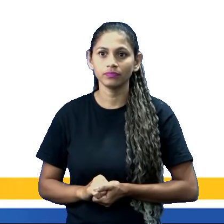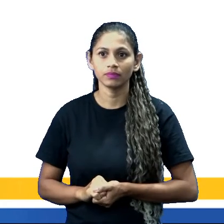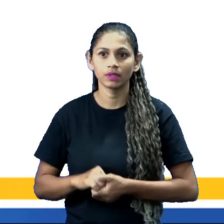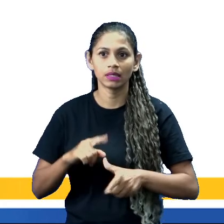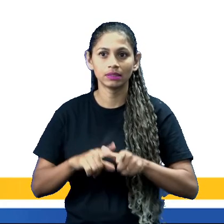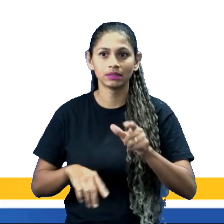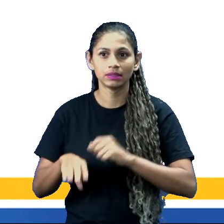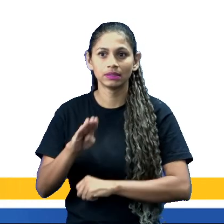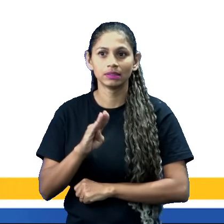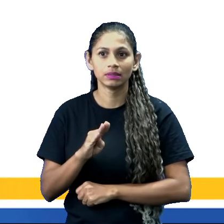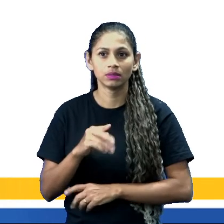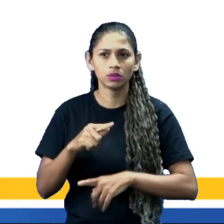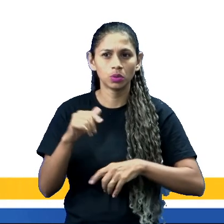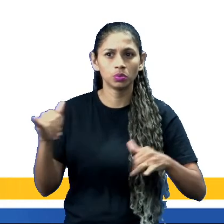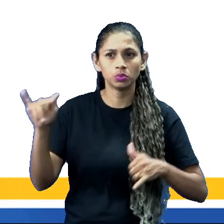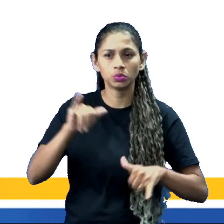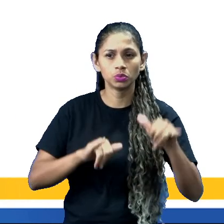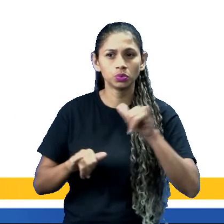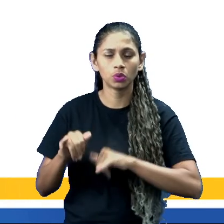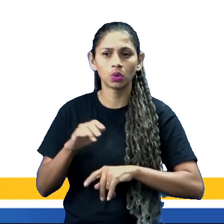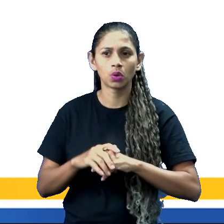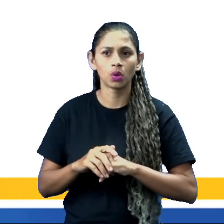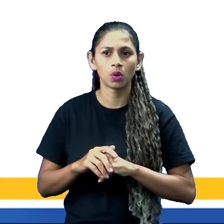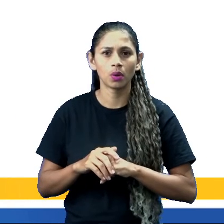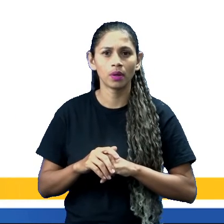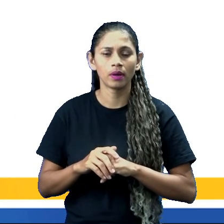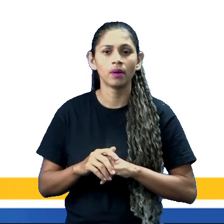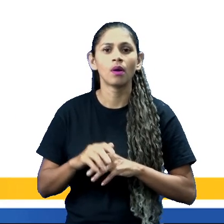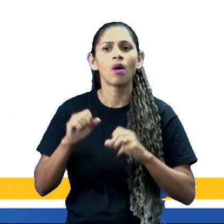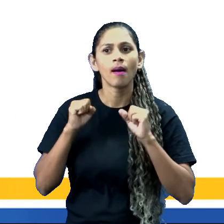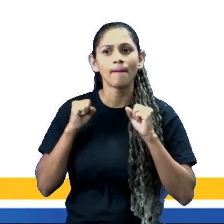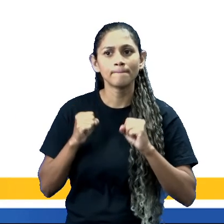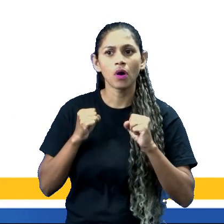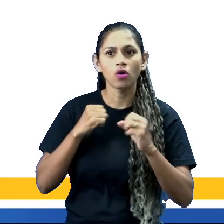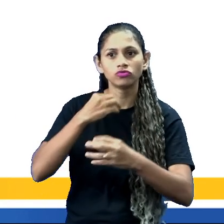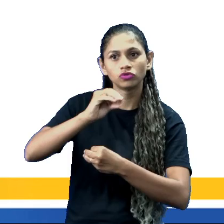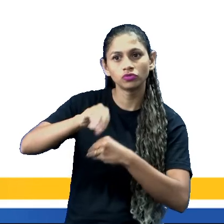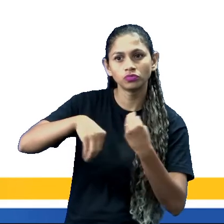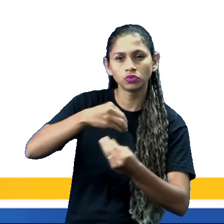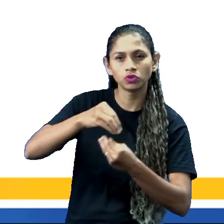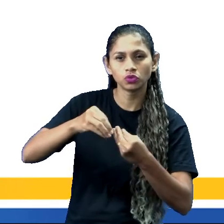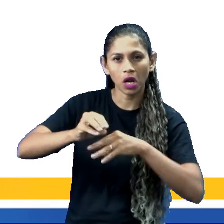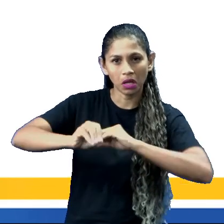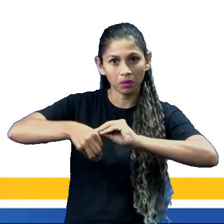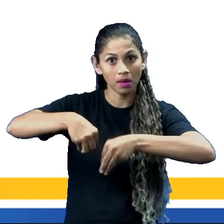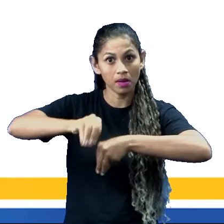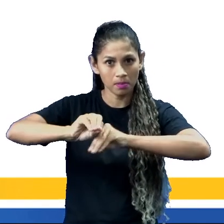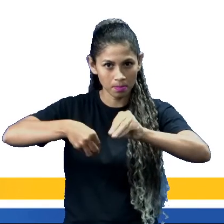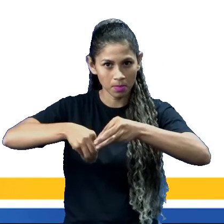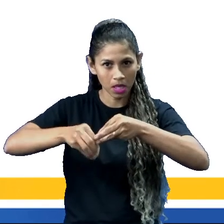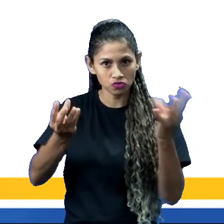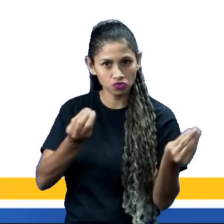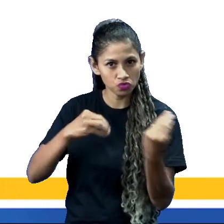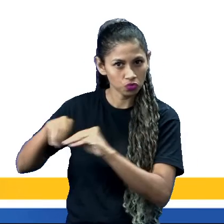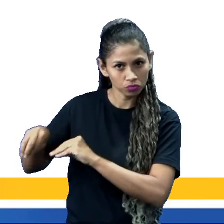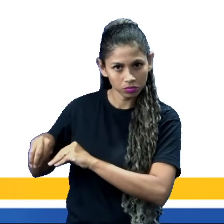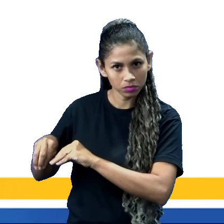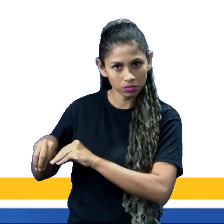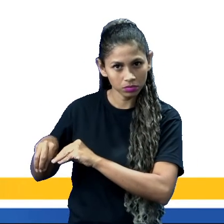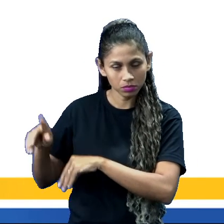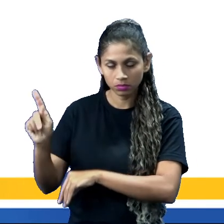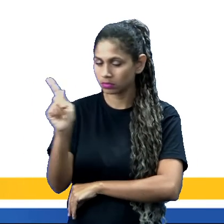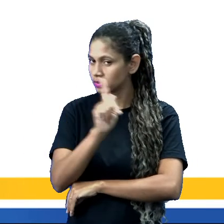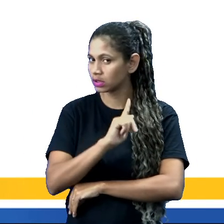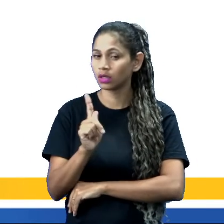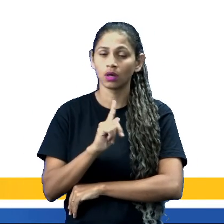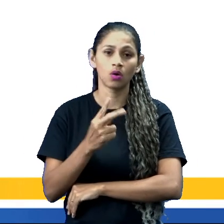químicos, independente da sua composição, devem ser misturados e armazenados em bombonas plásticas para descarte? Nunca, gente. Tem que ter muito